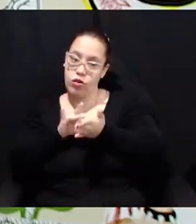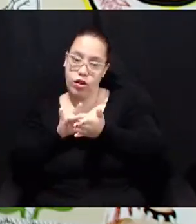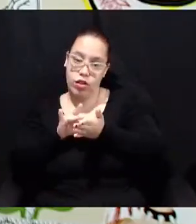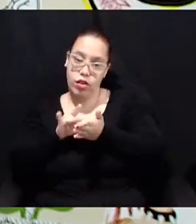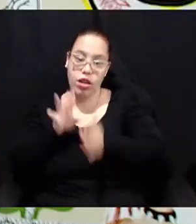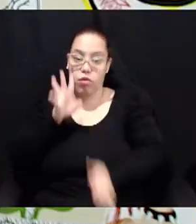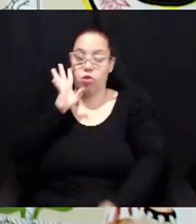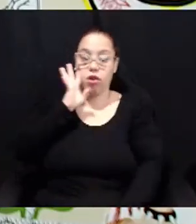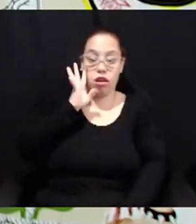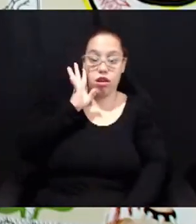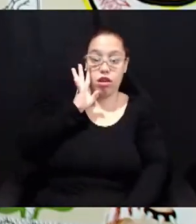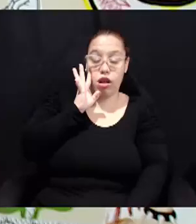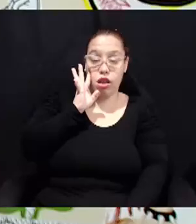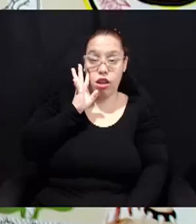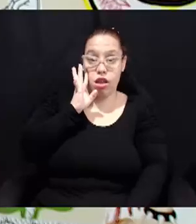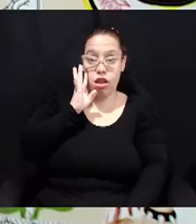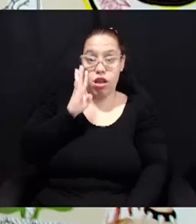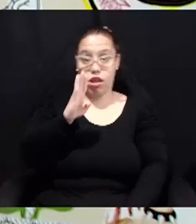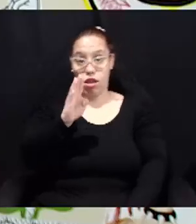projeto de Barbie,